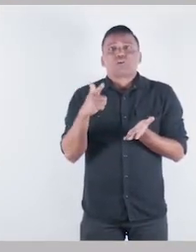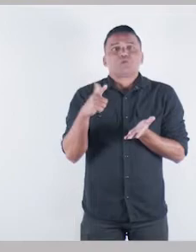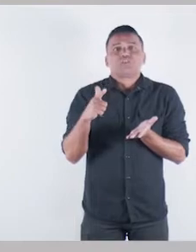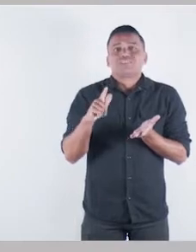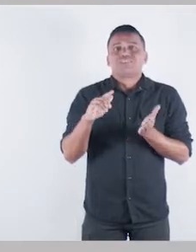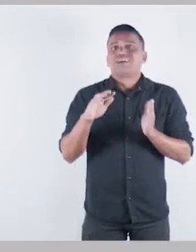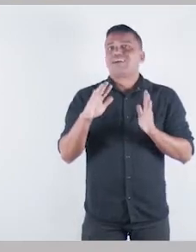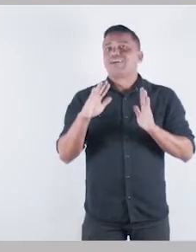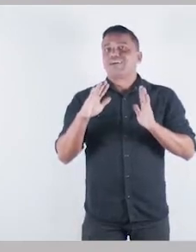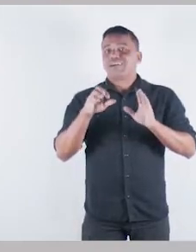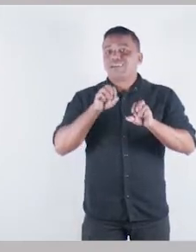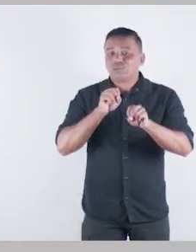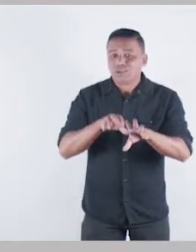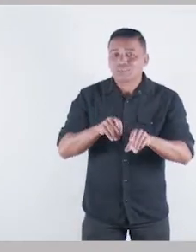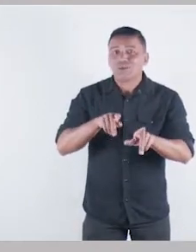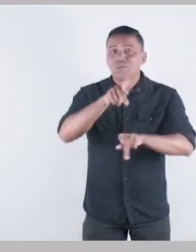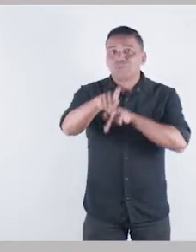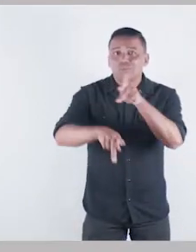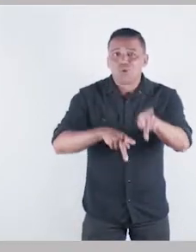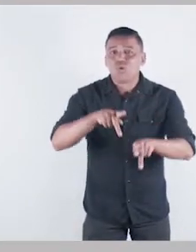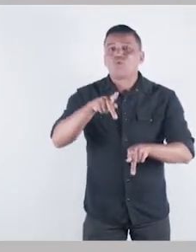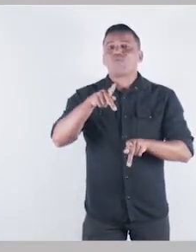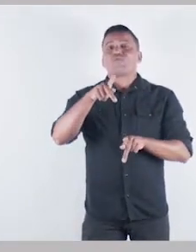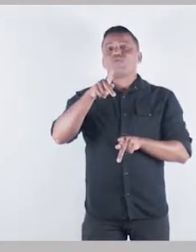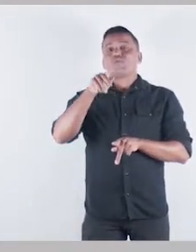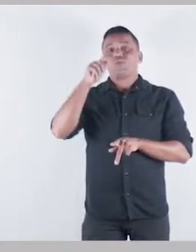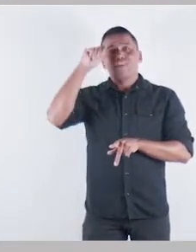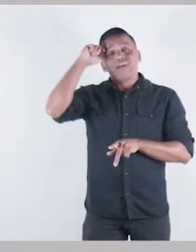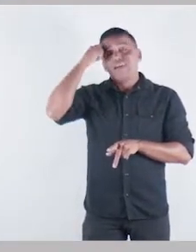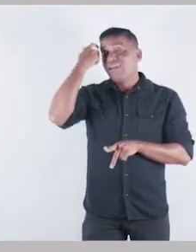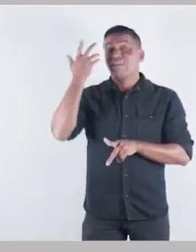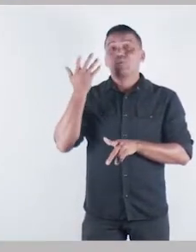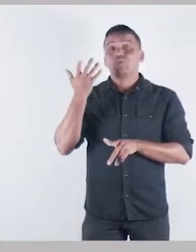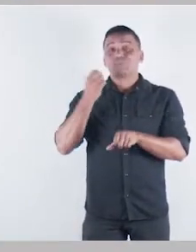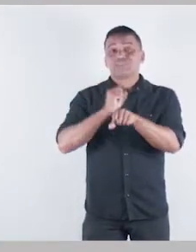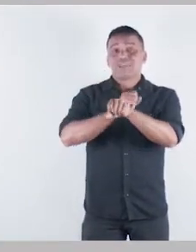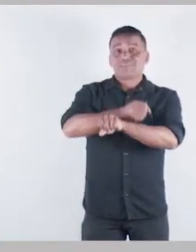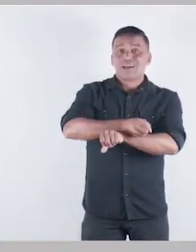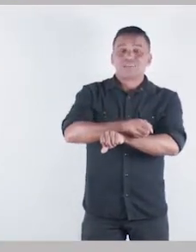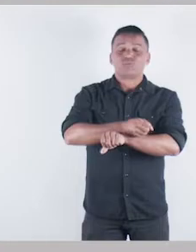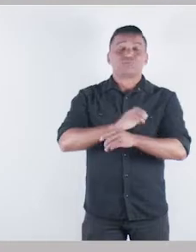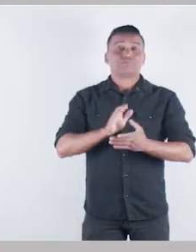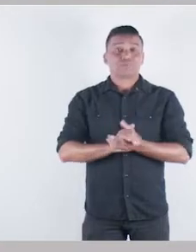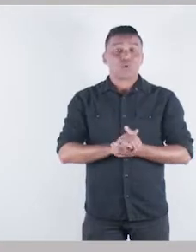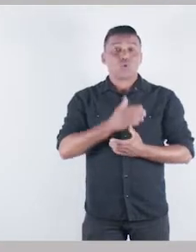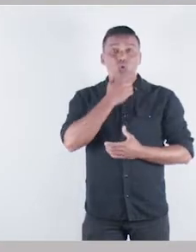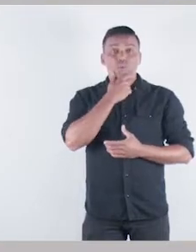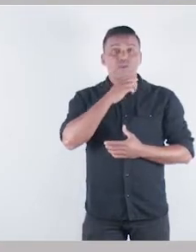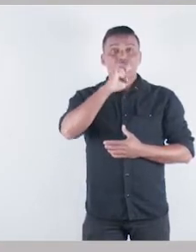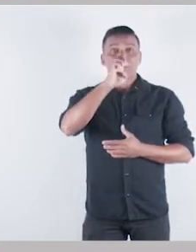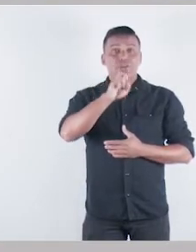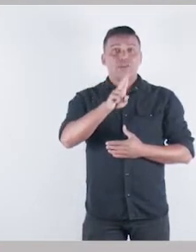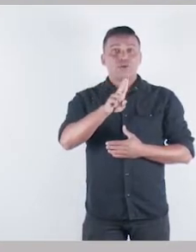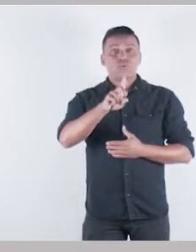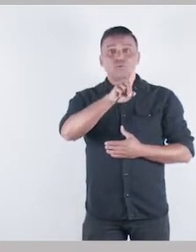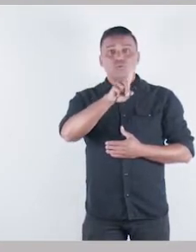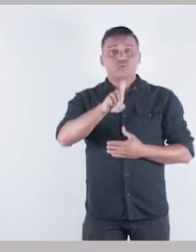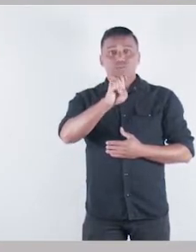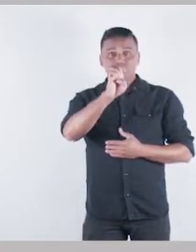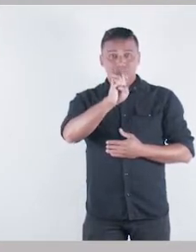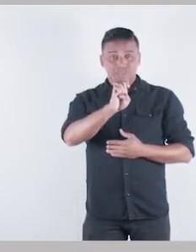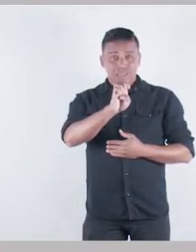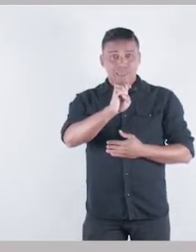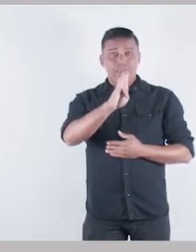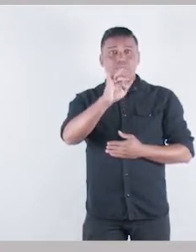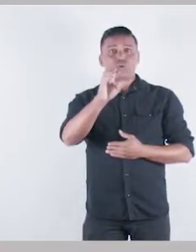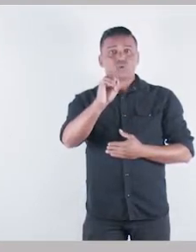escolarização de negros, né, e de escravizados, mas o Eusébio de Queiroz ele tinha era tão essa coisa,